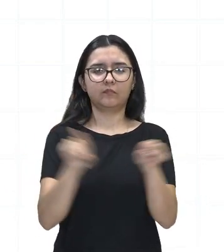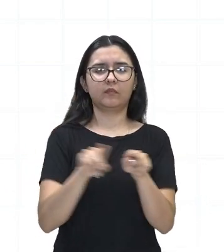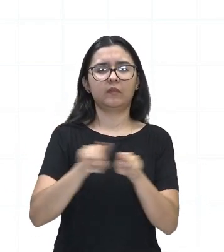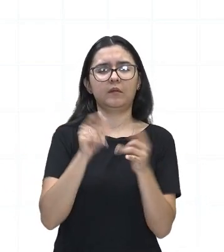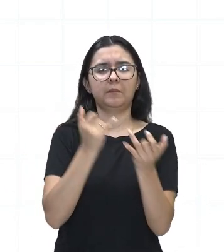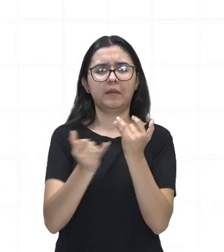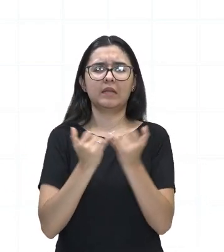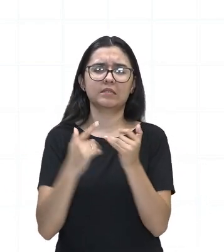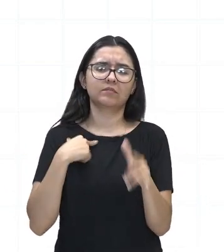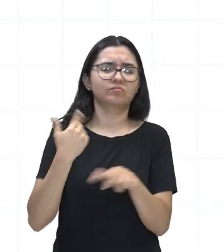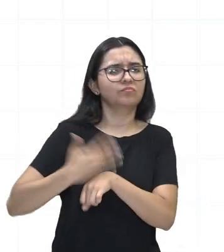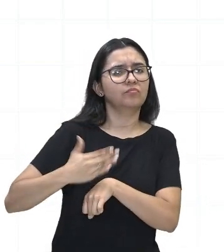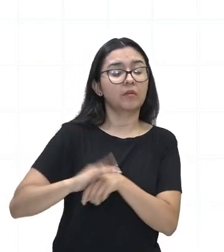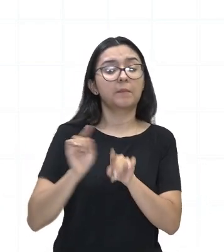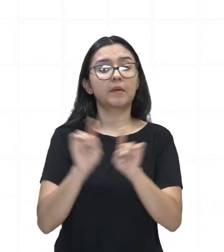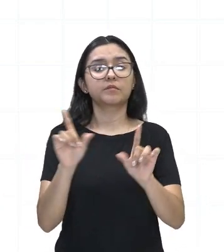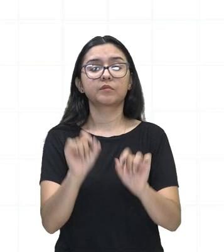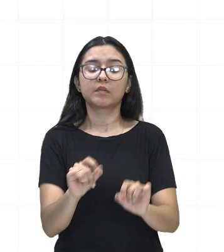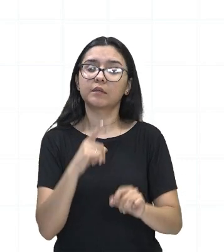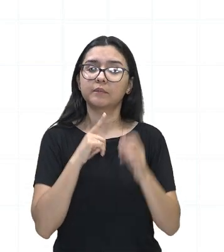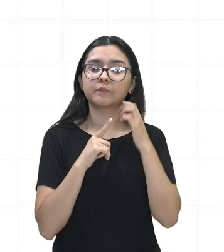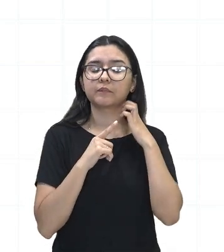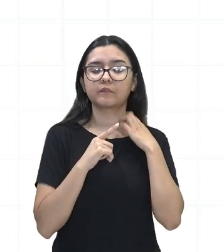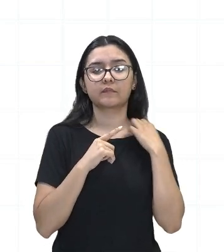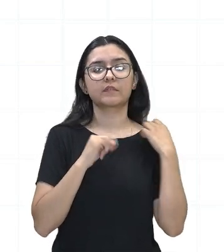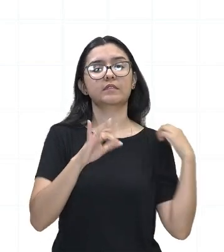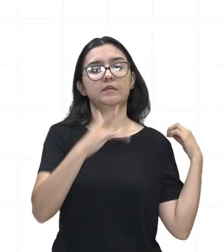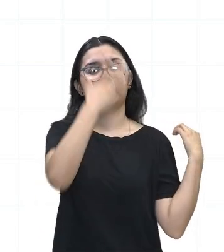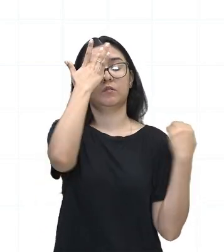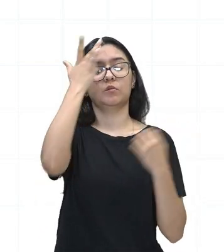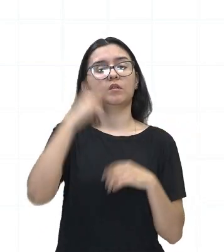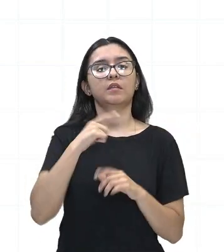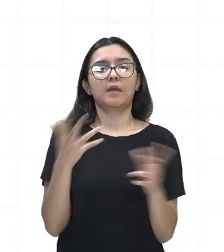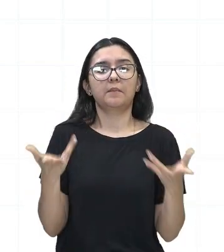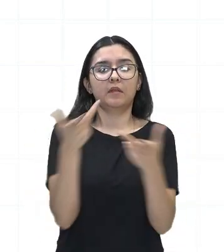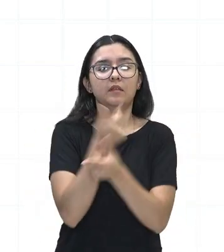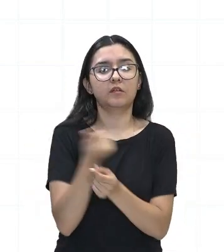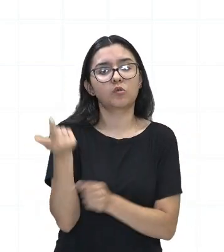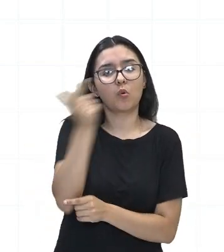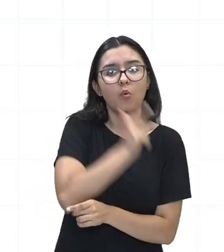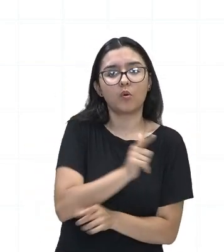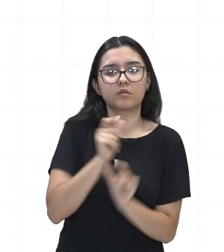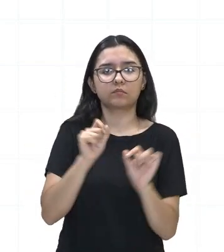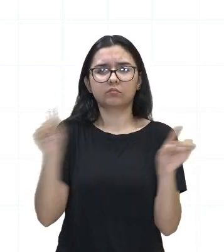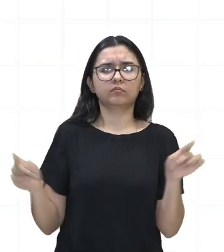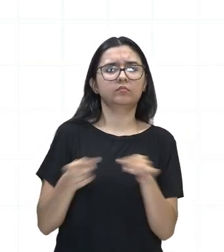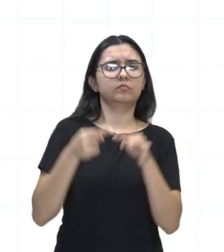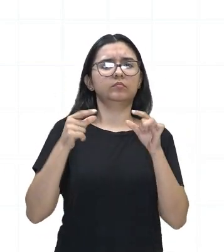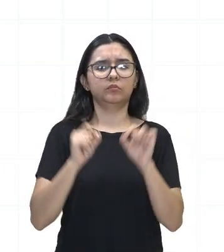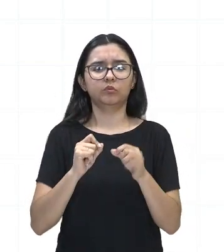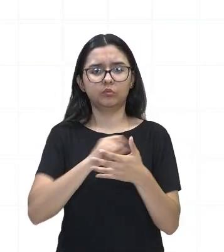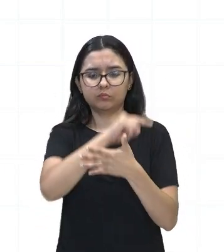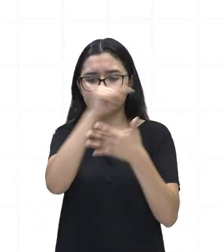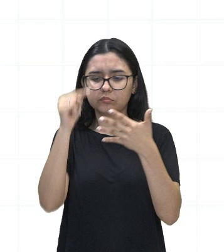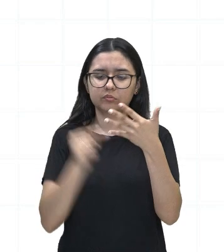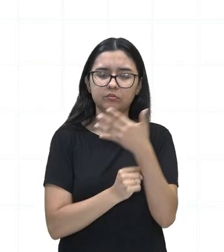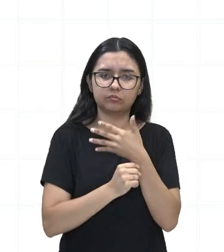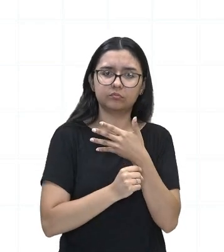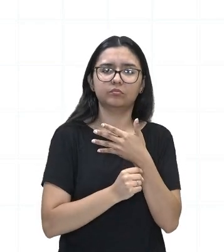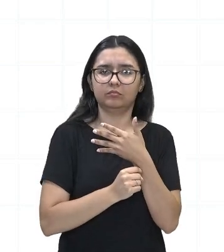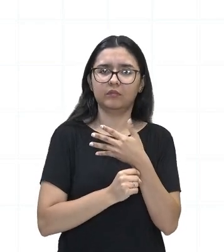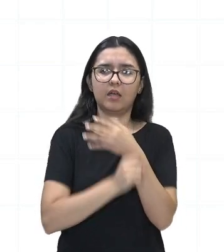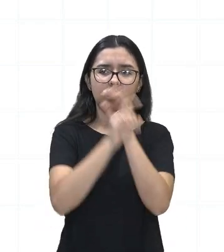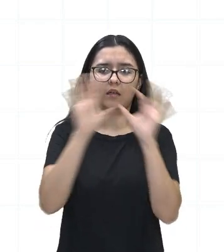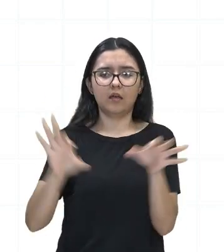sido ensaiado, mas quando os dançarinos dominam a técnica, eles fazem ali uma combinação de tudo isso aí, dos passos